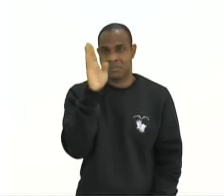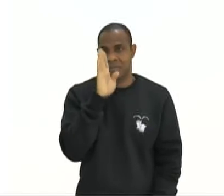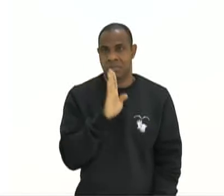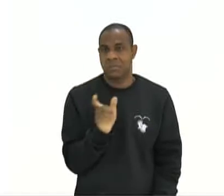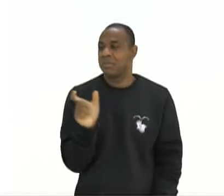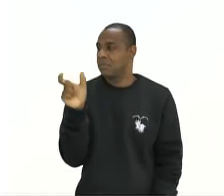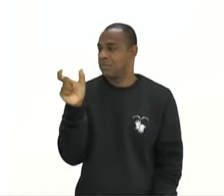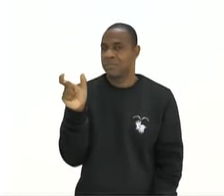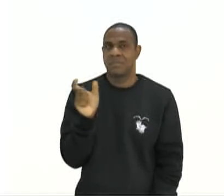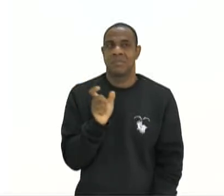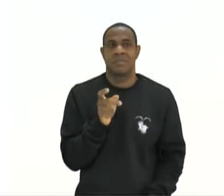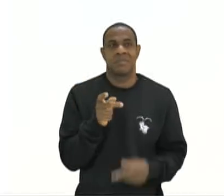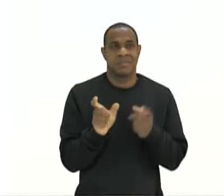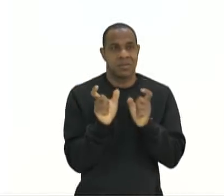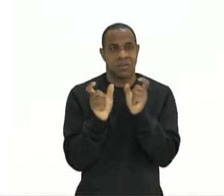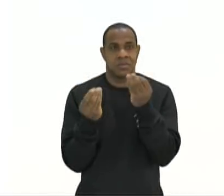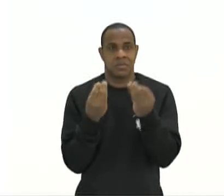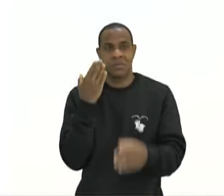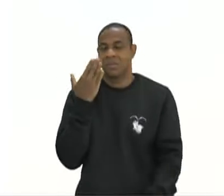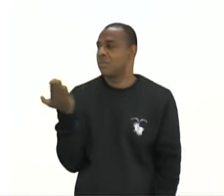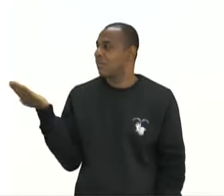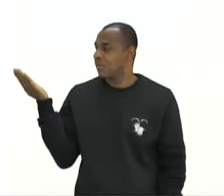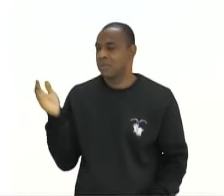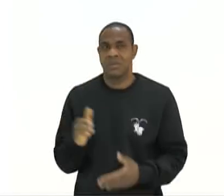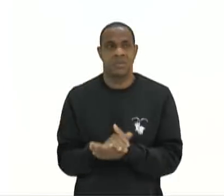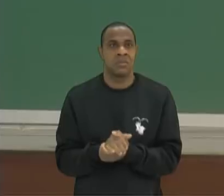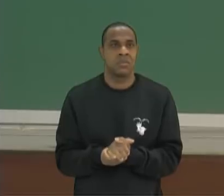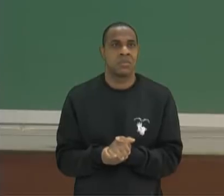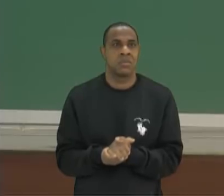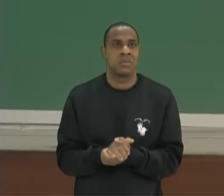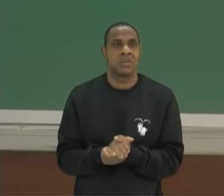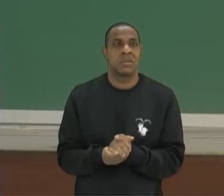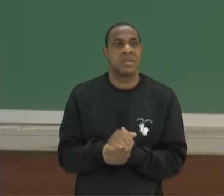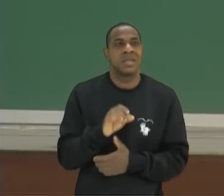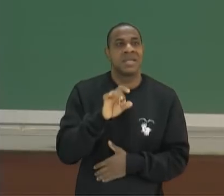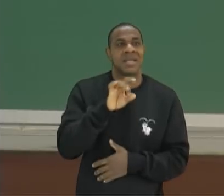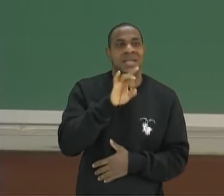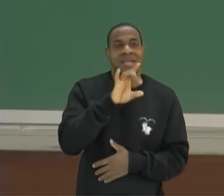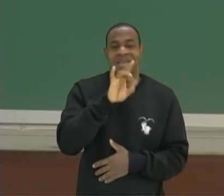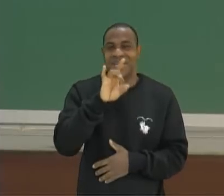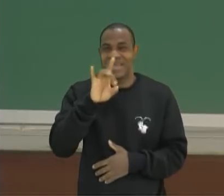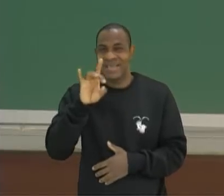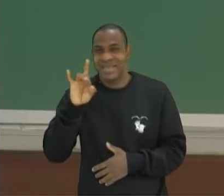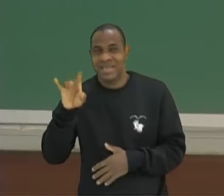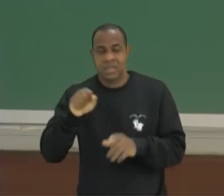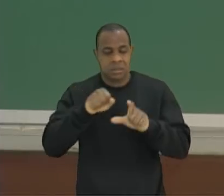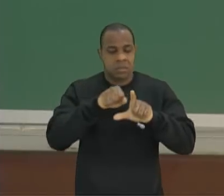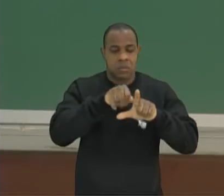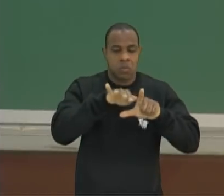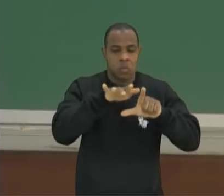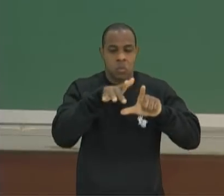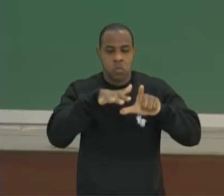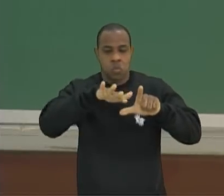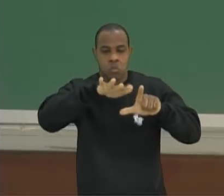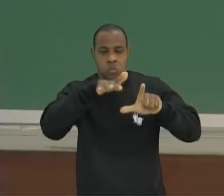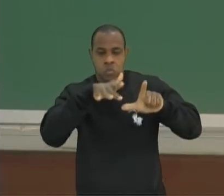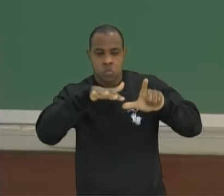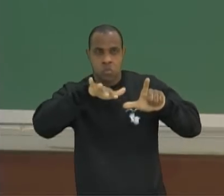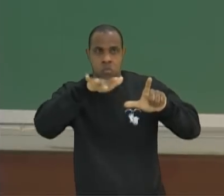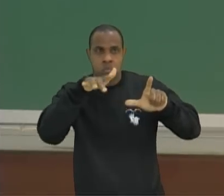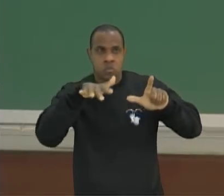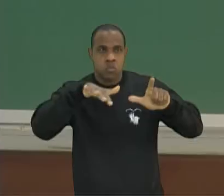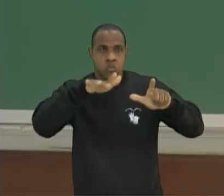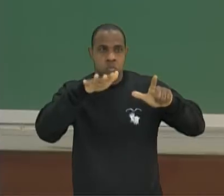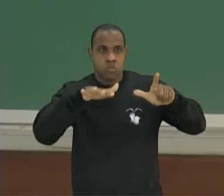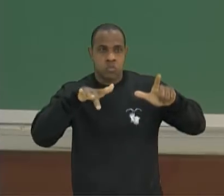assim. Olha o que ele diz ali, Essa teoria diz que cada frente de onda atua como uma nova